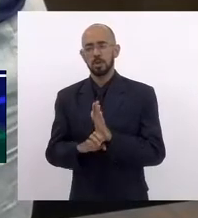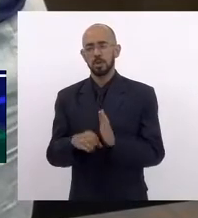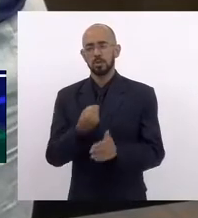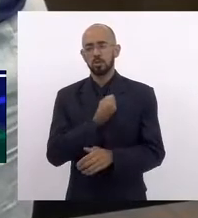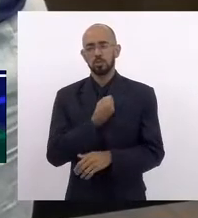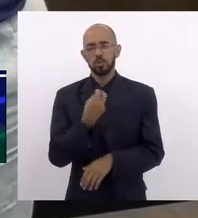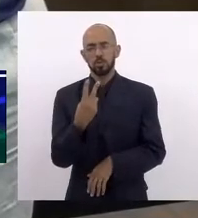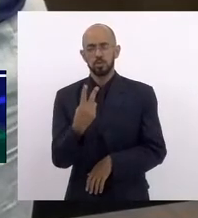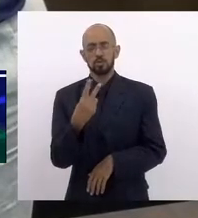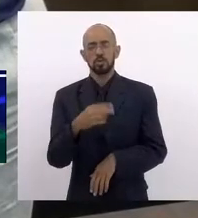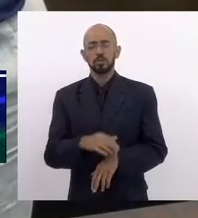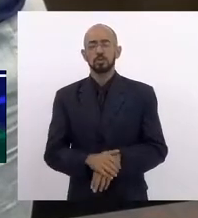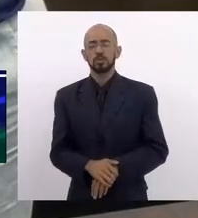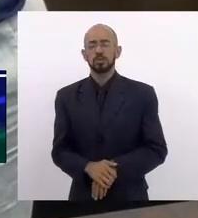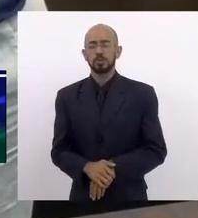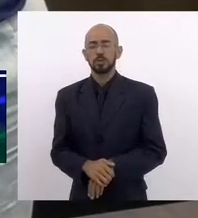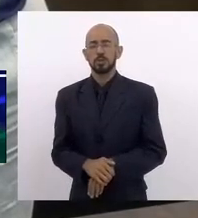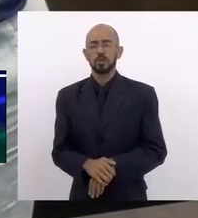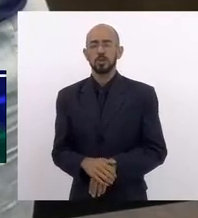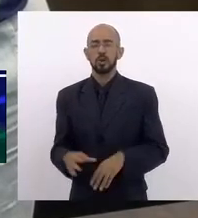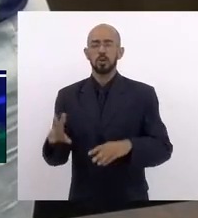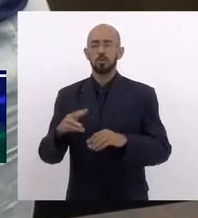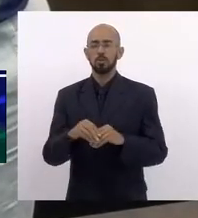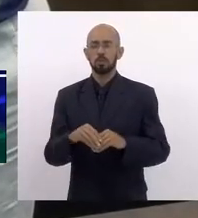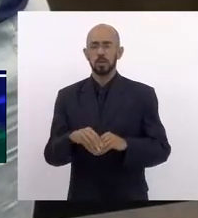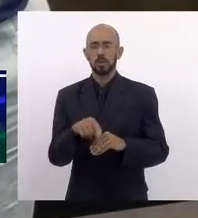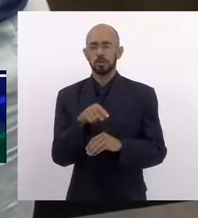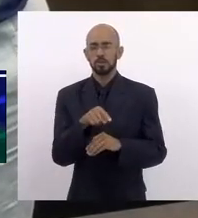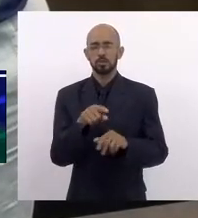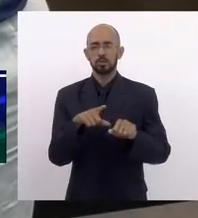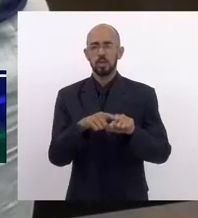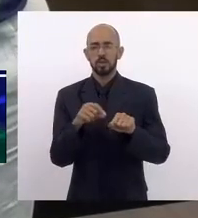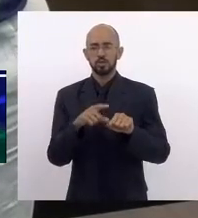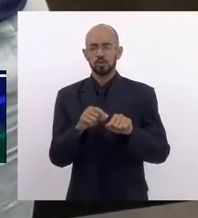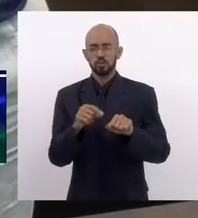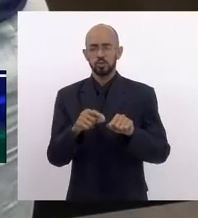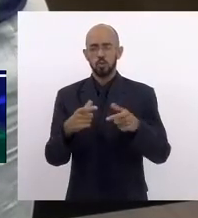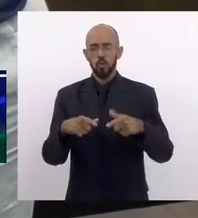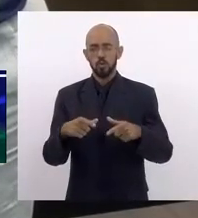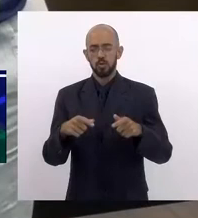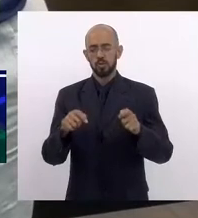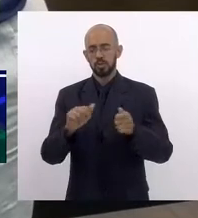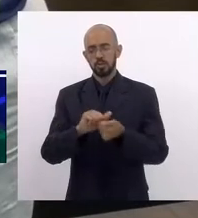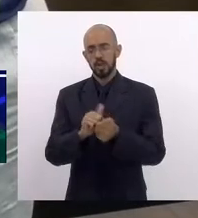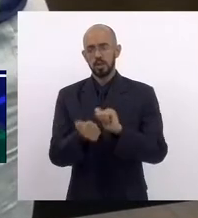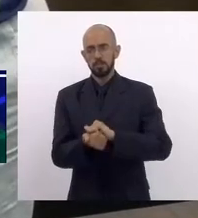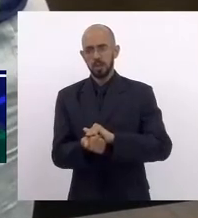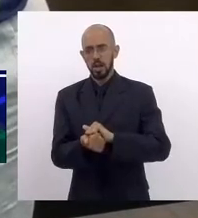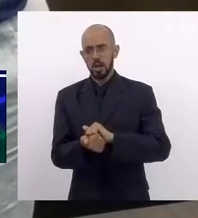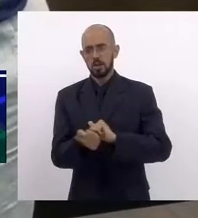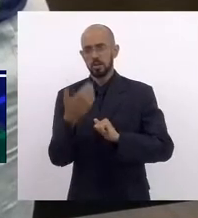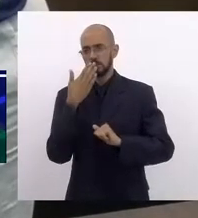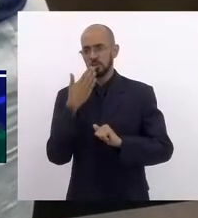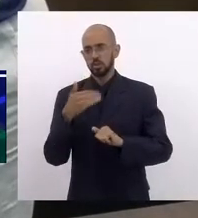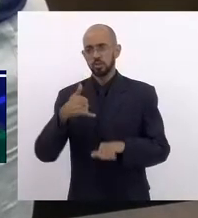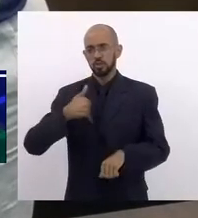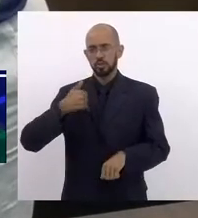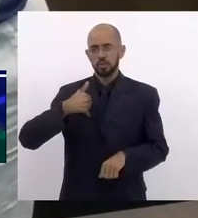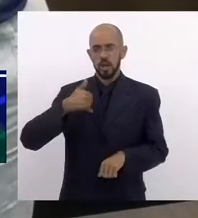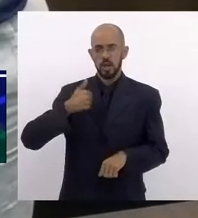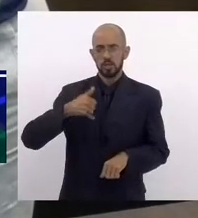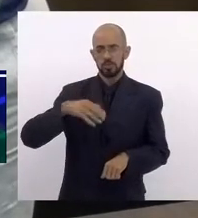número 2. Inclua-se artigo aonde couber. O requisito de idade para ingresso